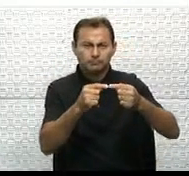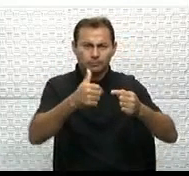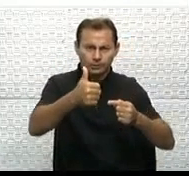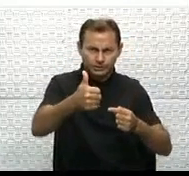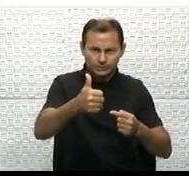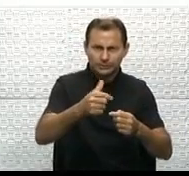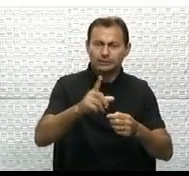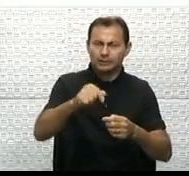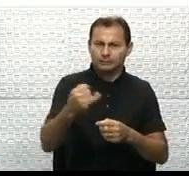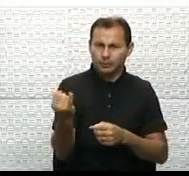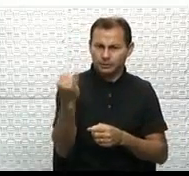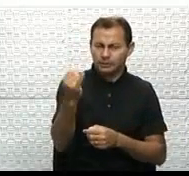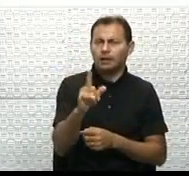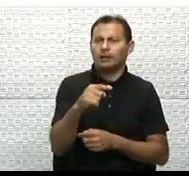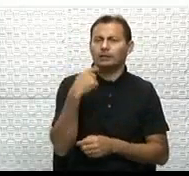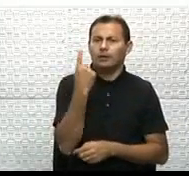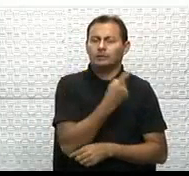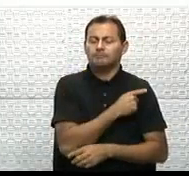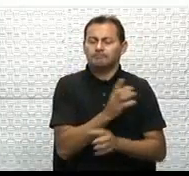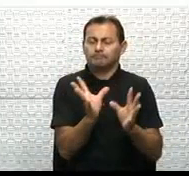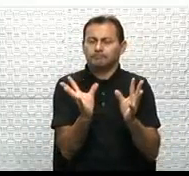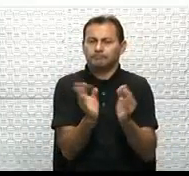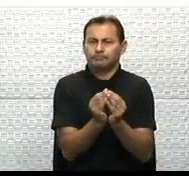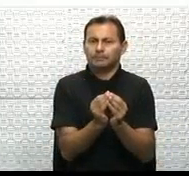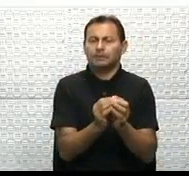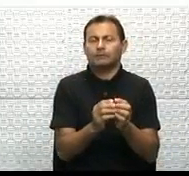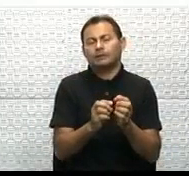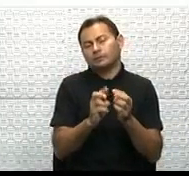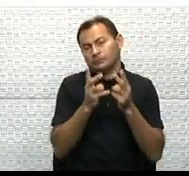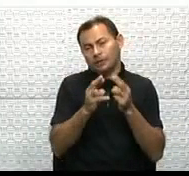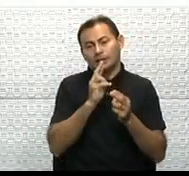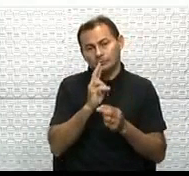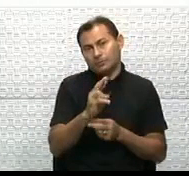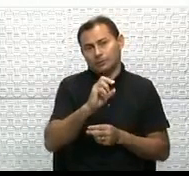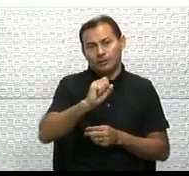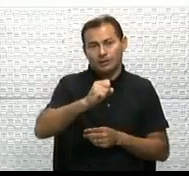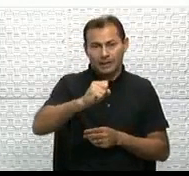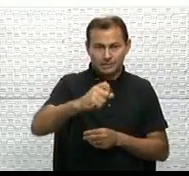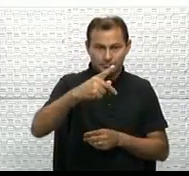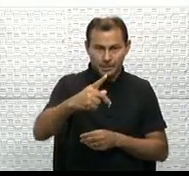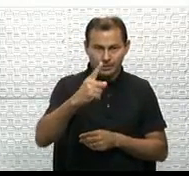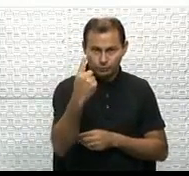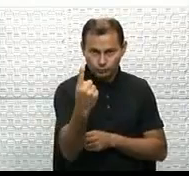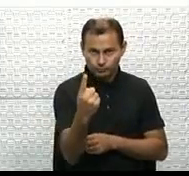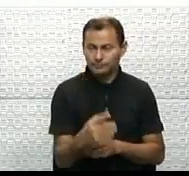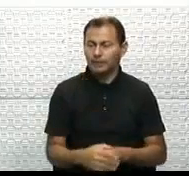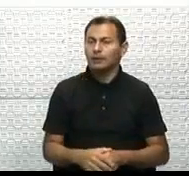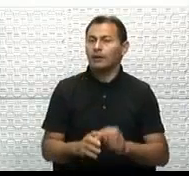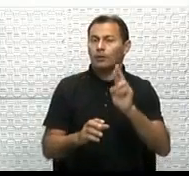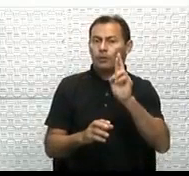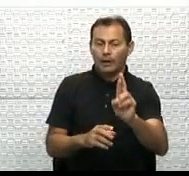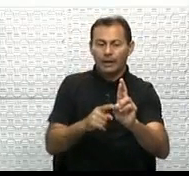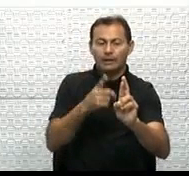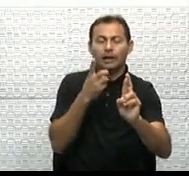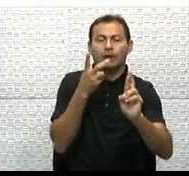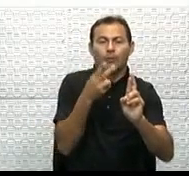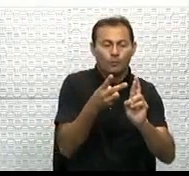positiva significante, que foi a nossa conclusão da situação problema 1. Porque o R era igual